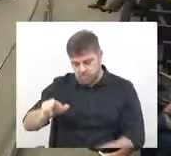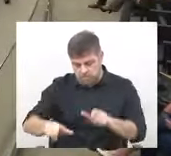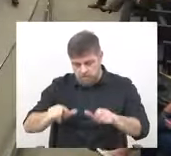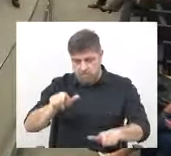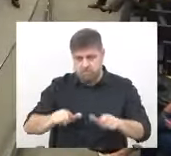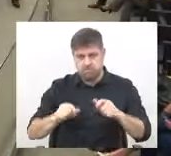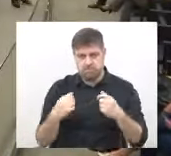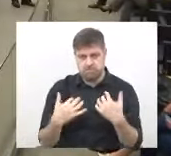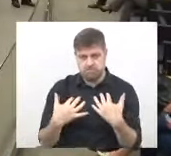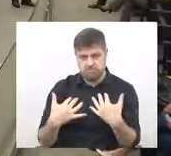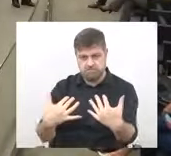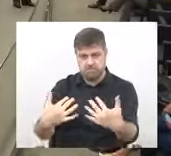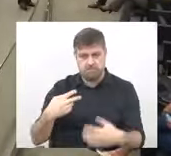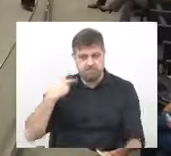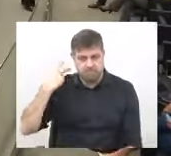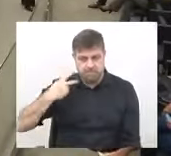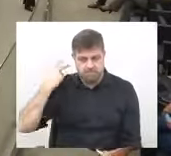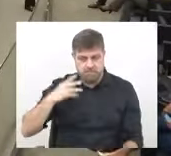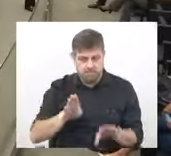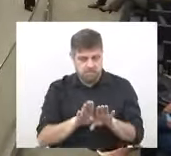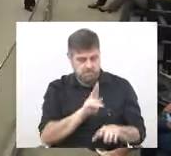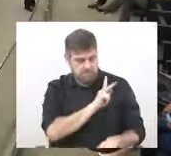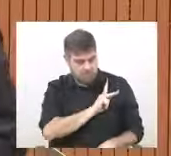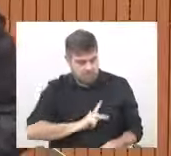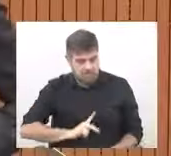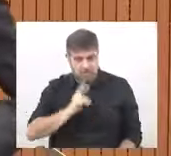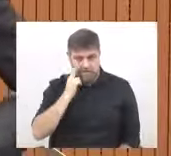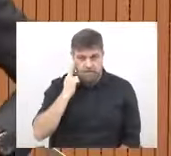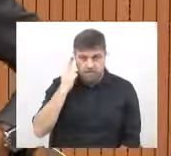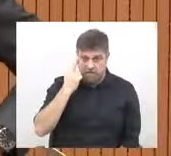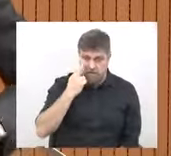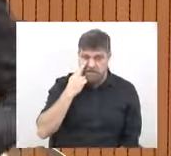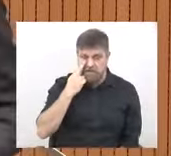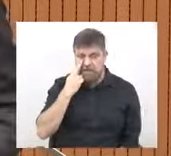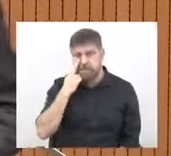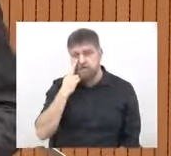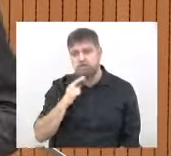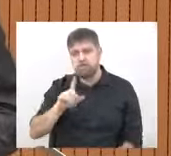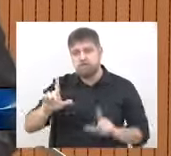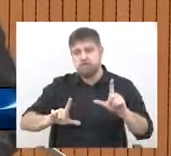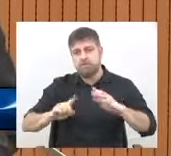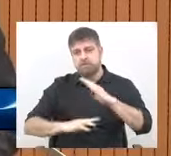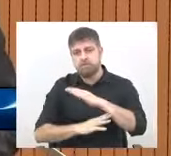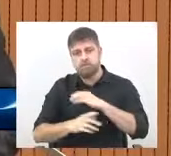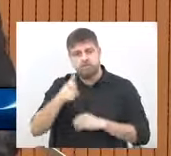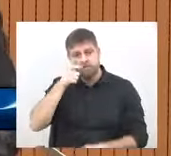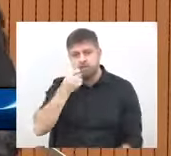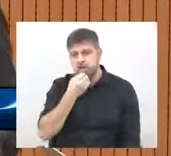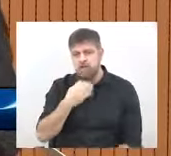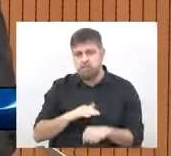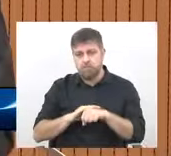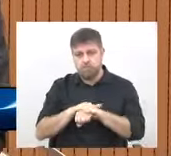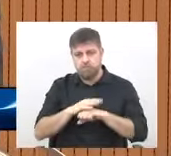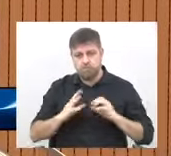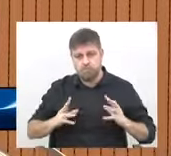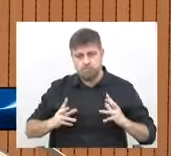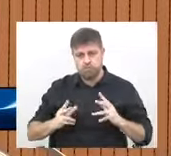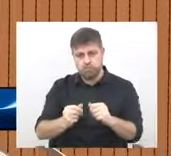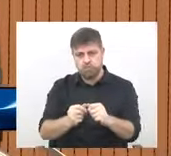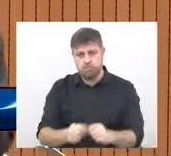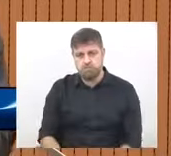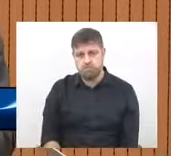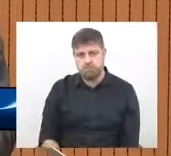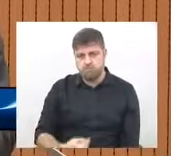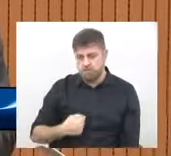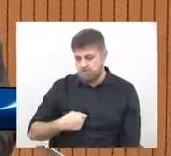Senhores vereadores, senhor presidente Rafa Zimbaldi, público que nos assiste, boa noite a todos. Eu abordo o